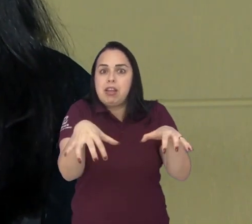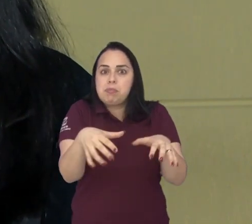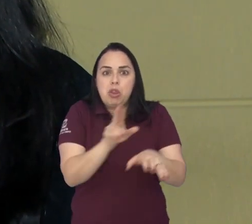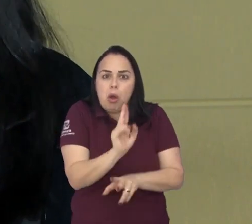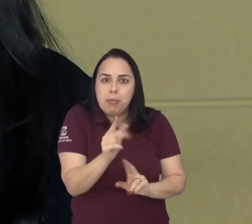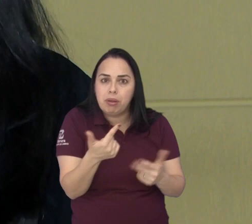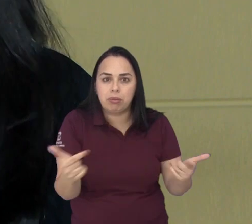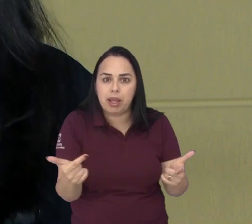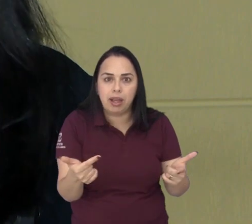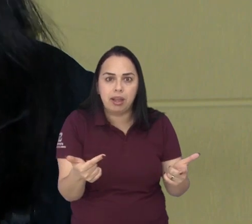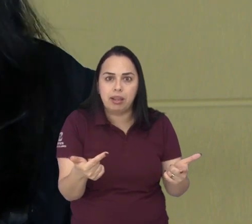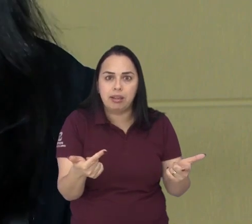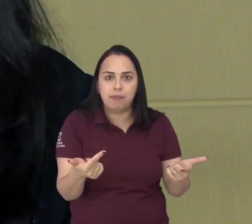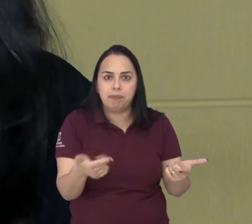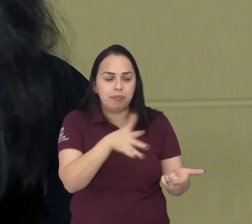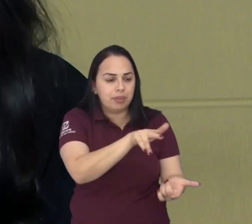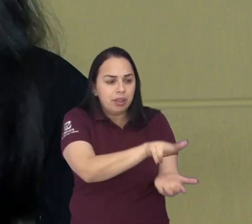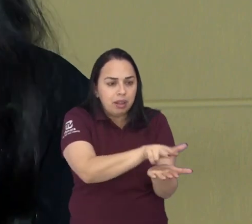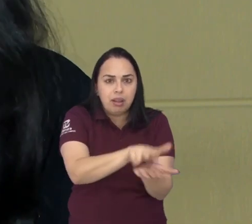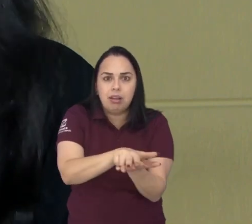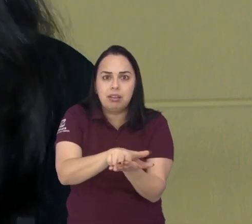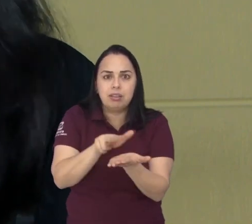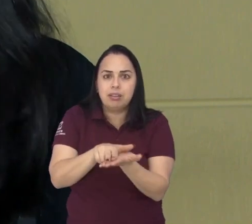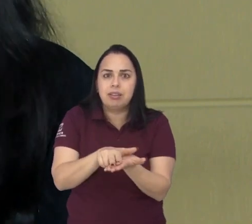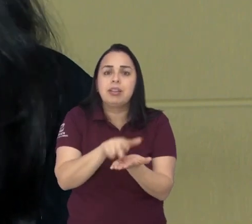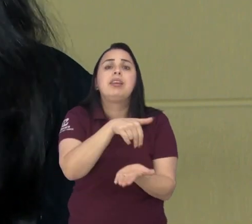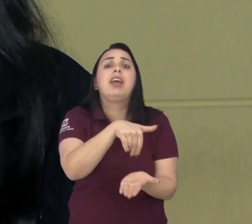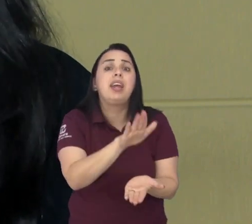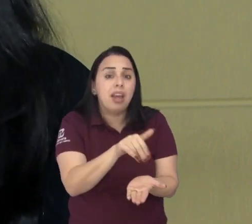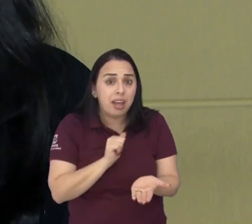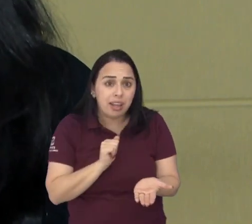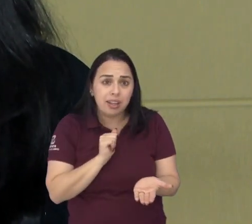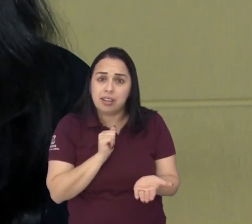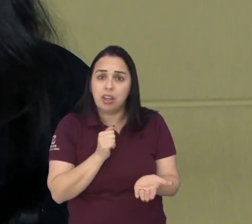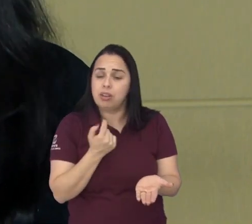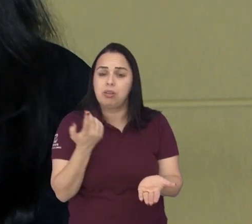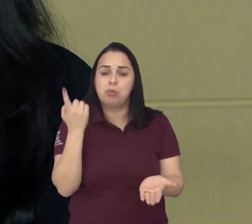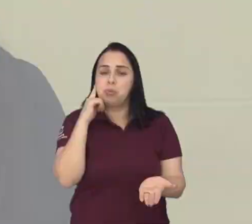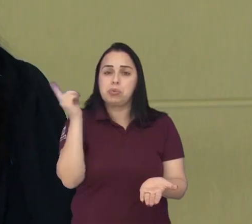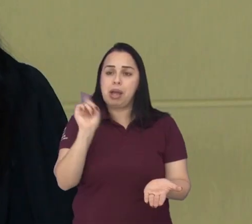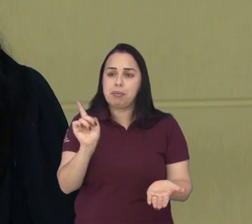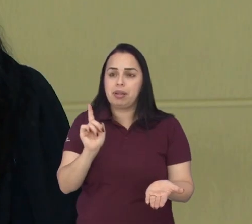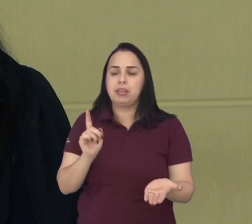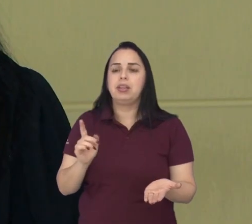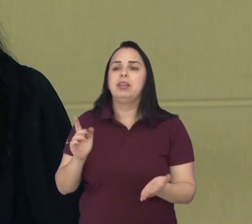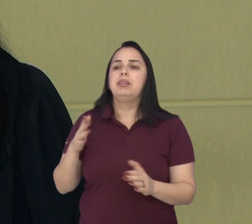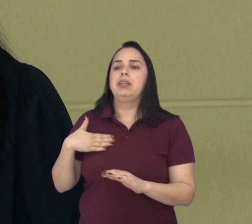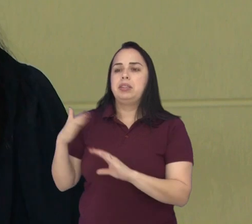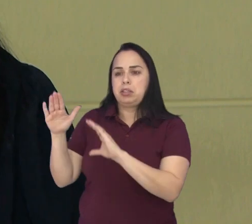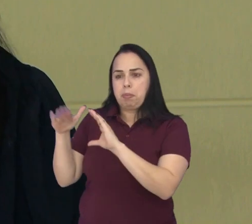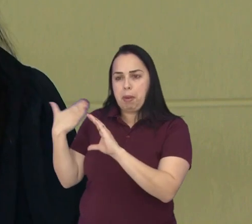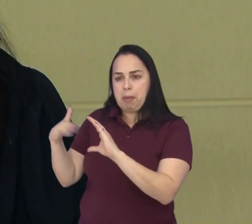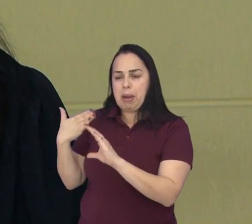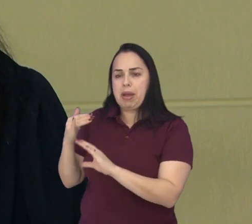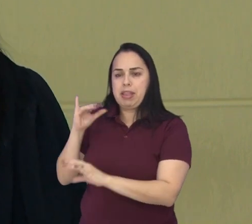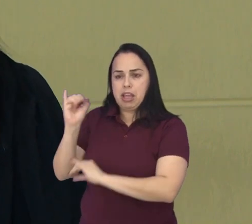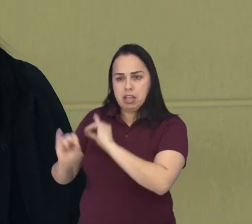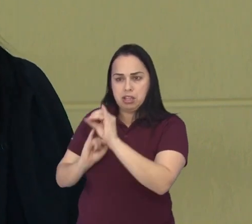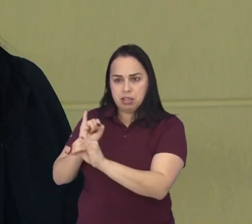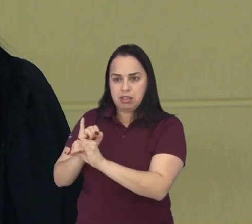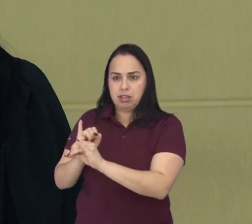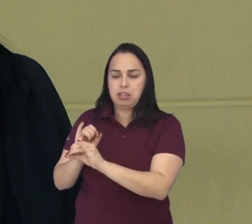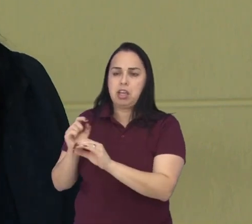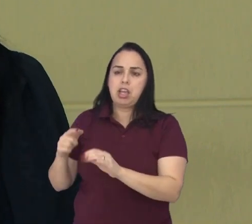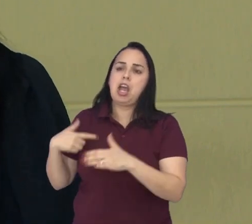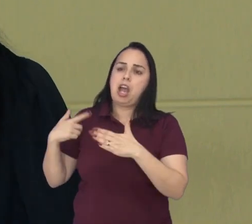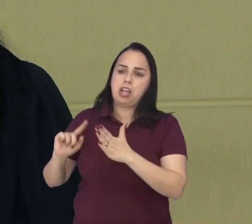né? Elas ficam ali sem dignidade nenhuma. Quem são elas? A gente recebe através da internet